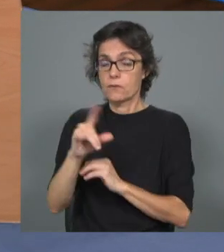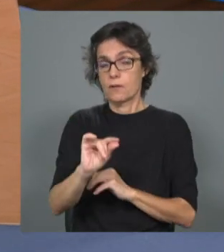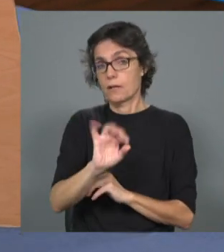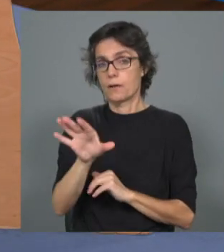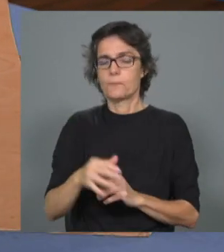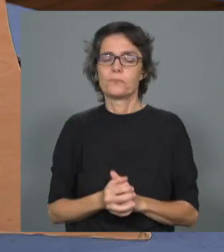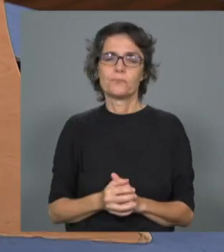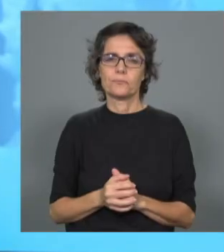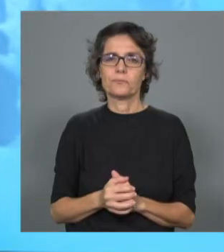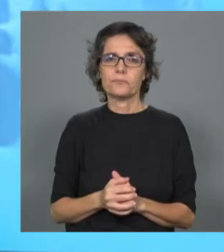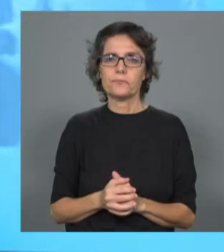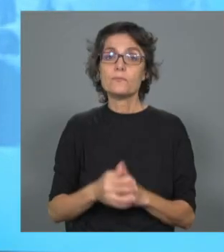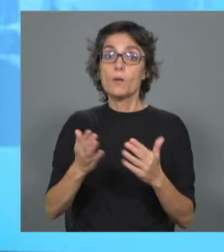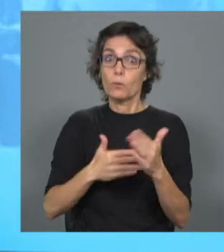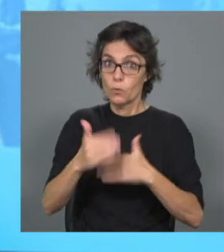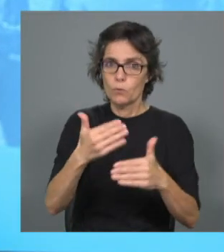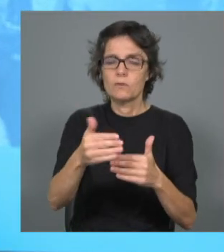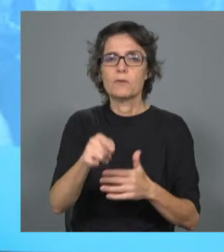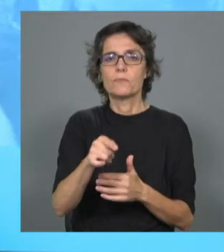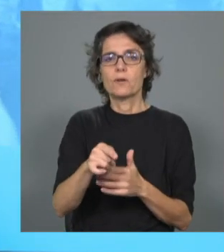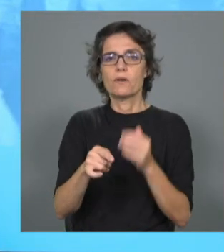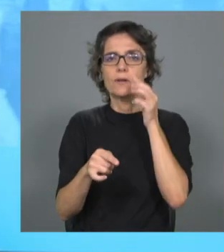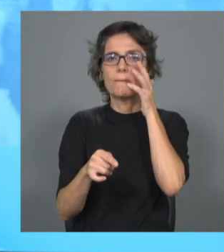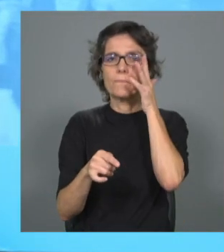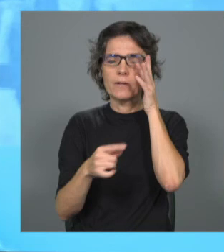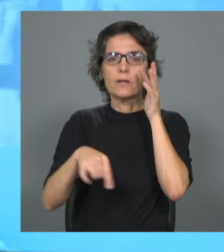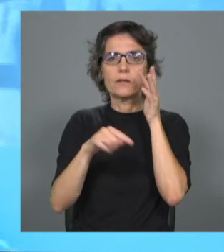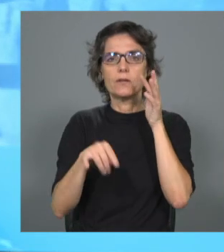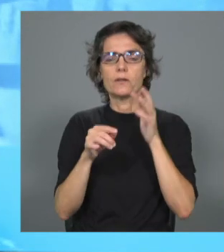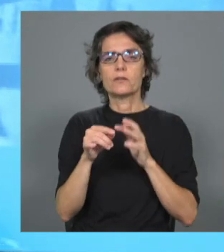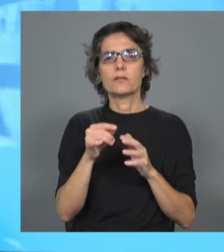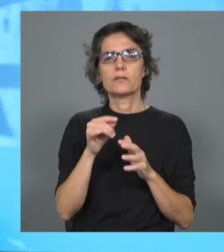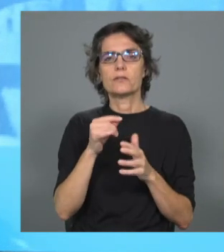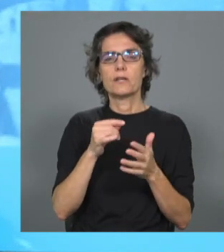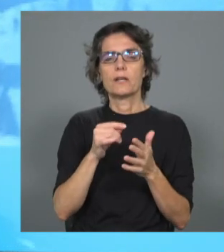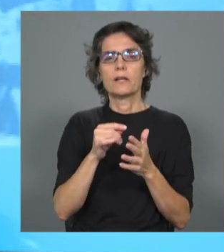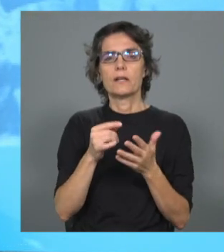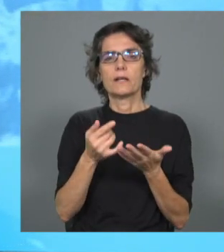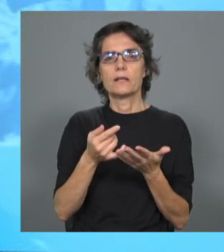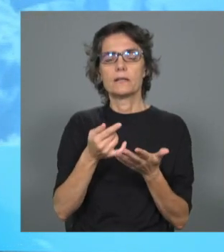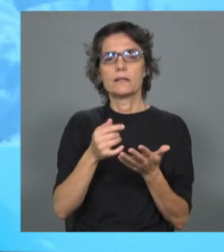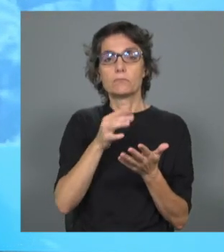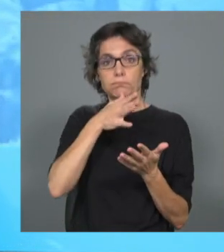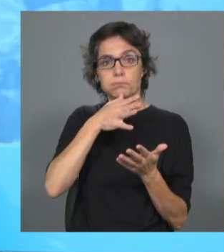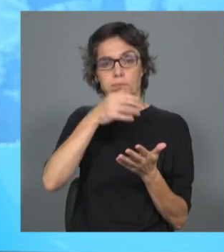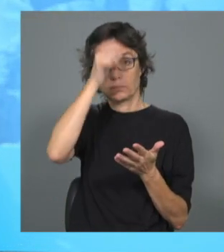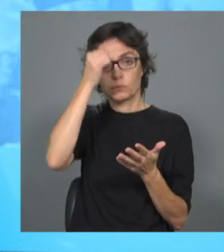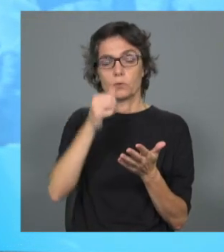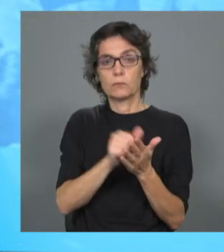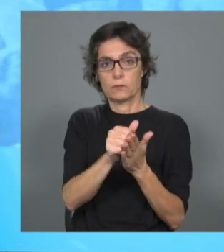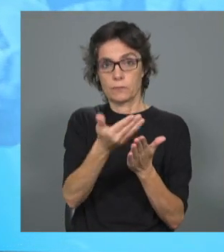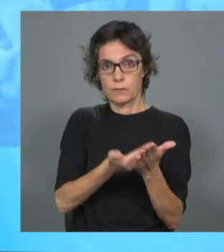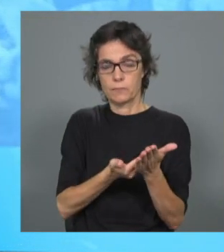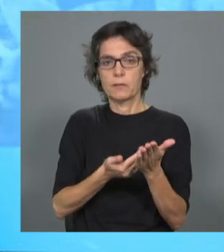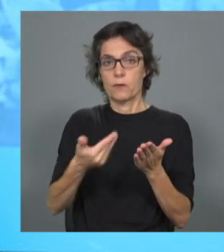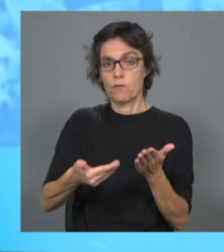porque neste dia reservamos também sempre espaço à análise da proposta da liturgia, em termos de leituras